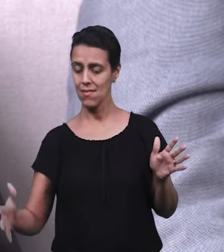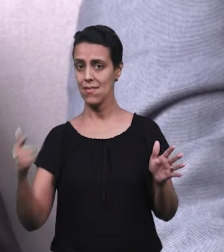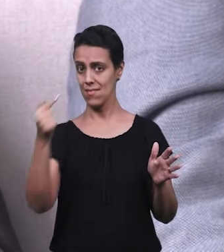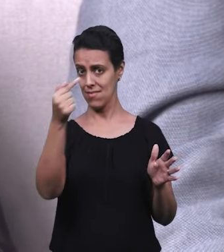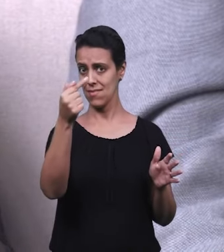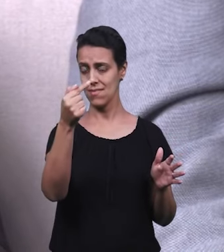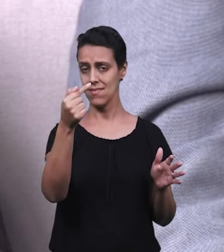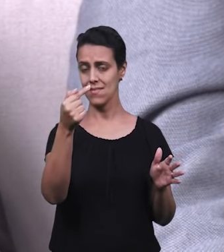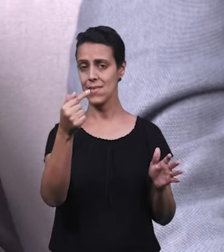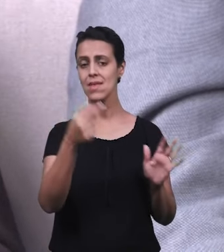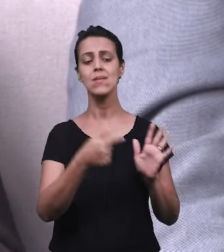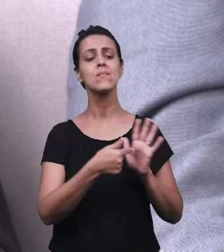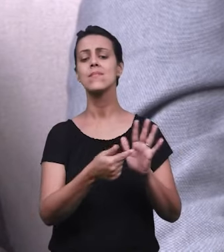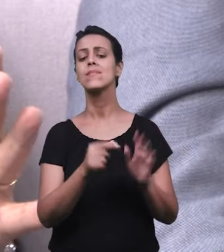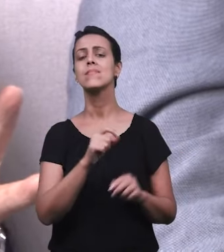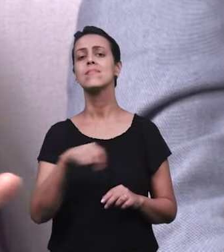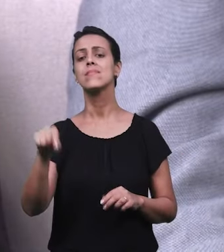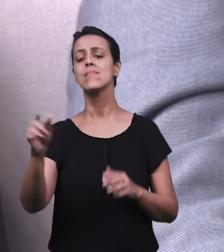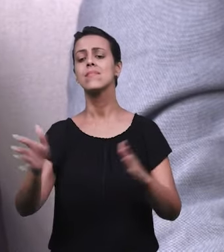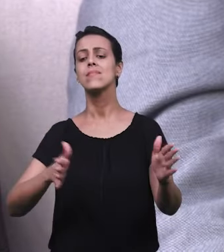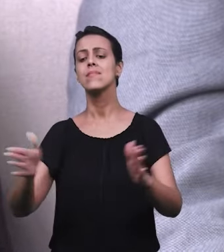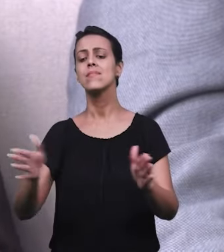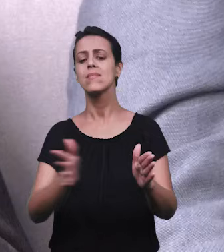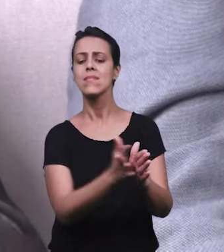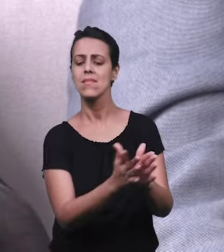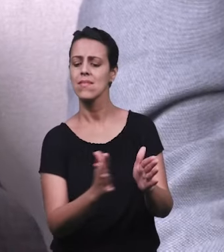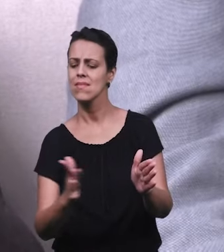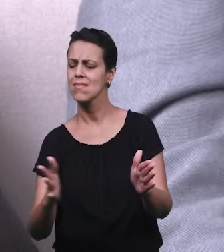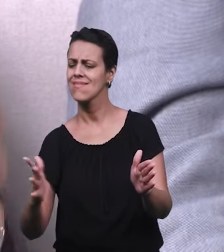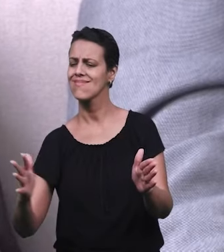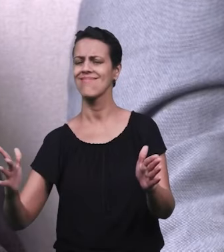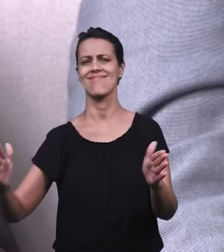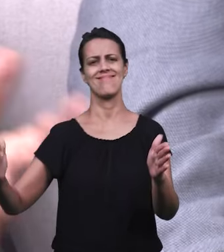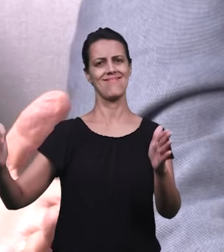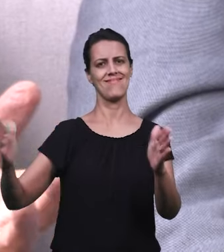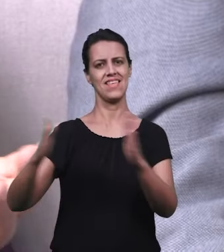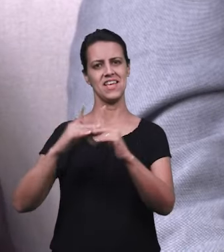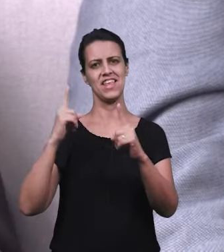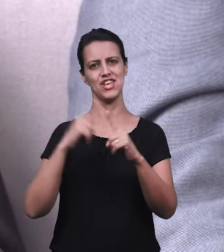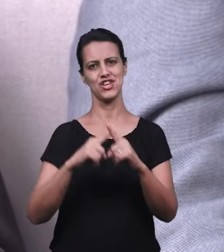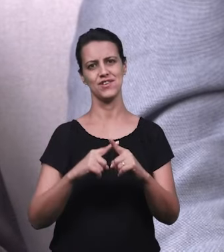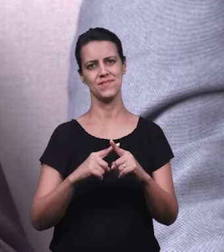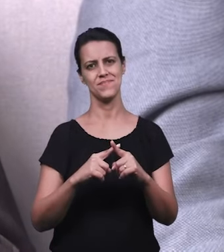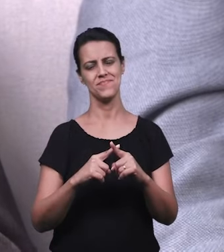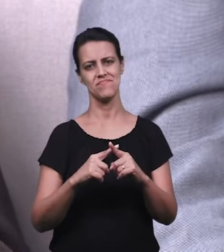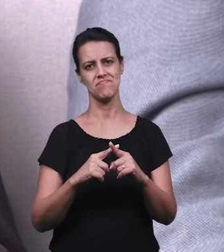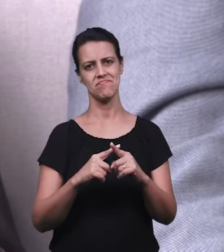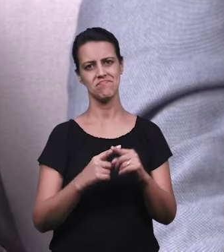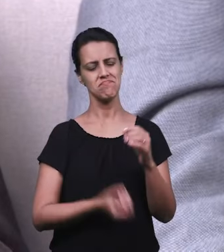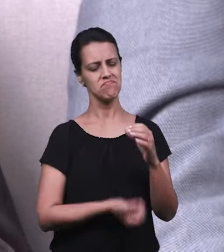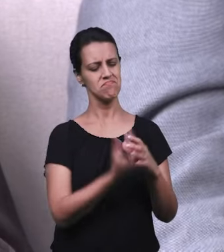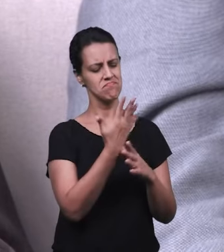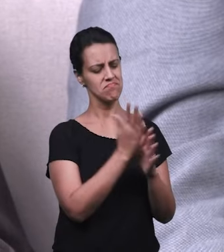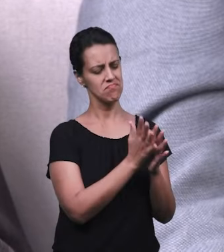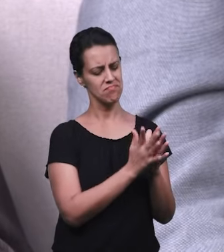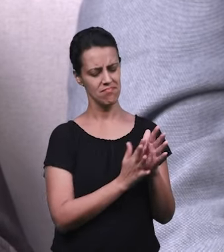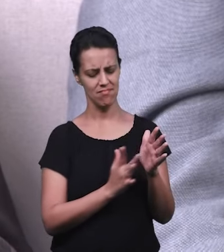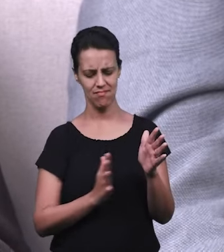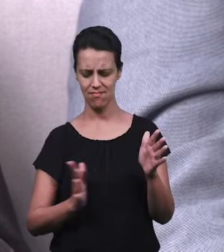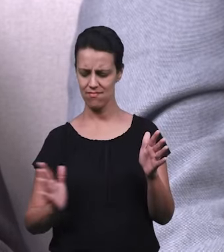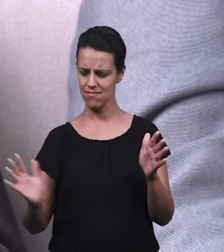tempo profético da existência da igreja ao longo da história. Muito bem. E por isso,